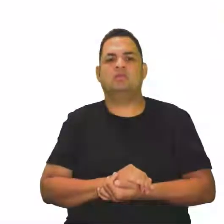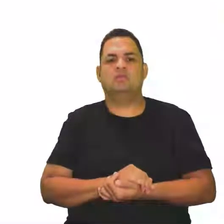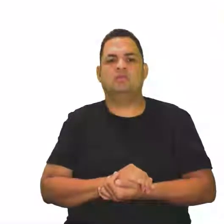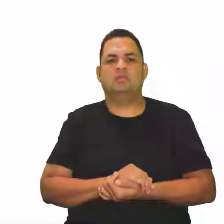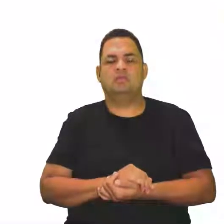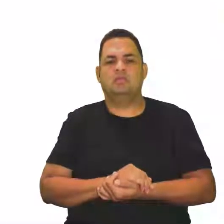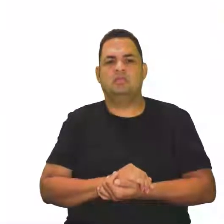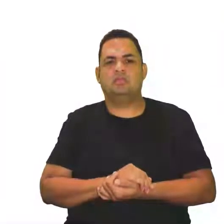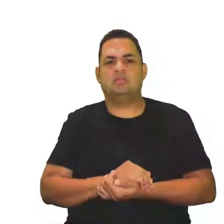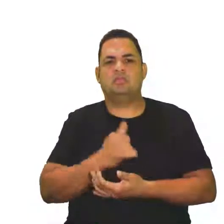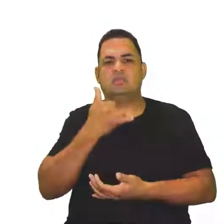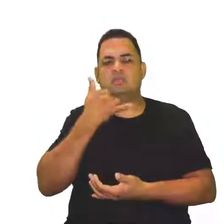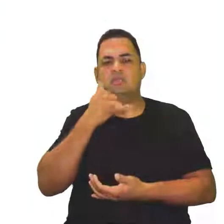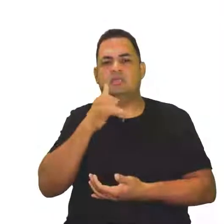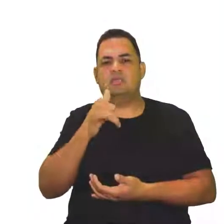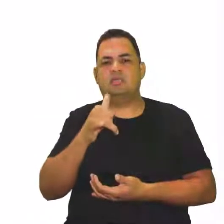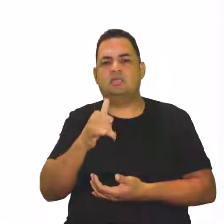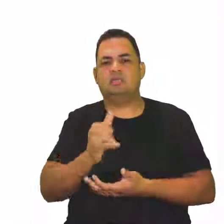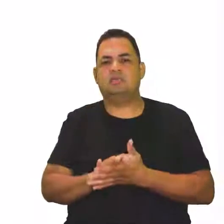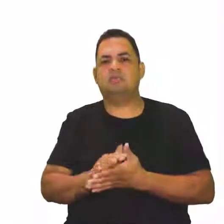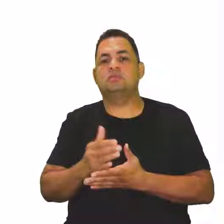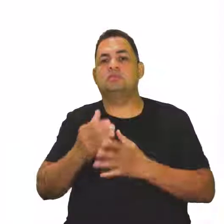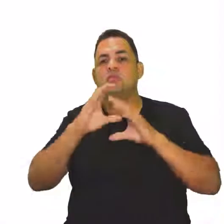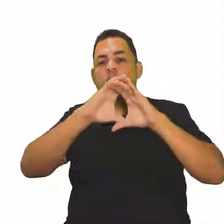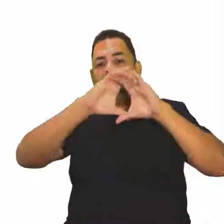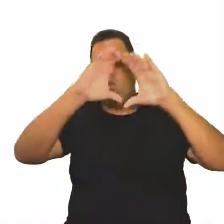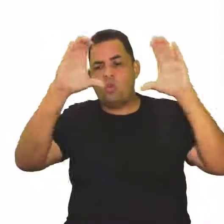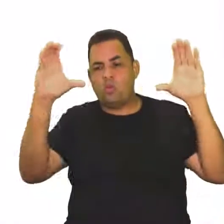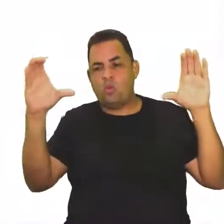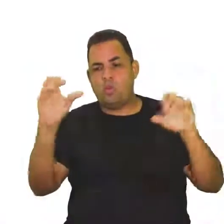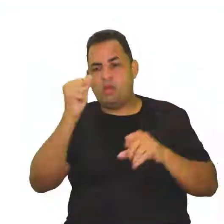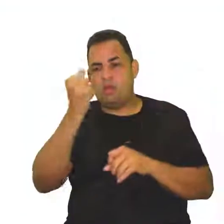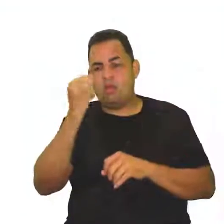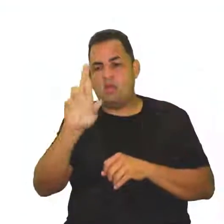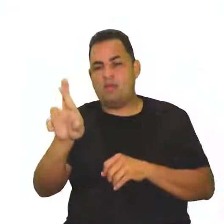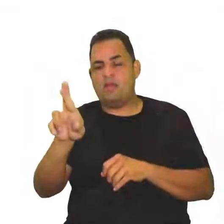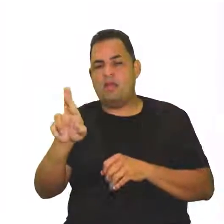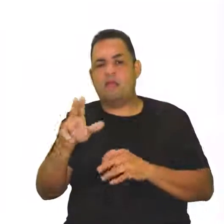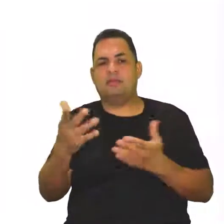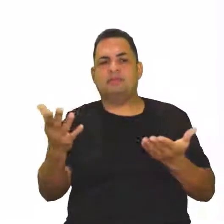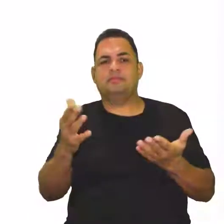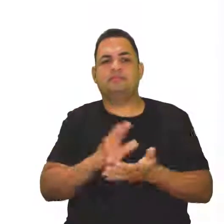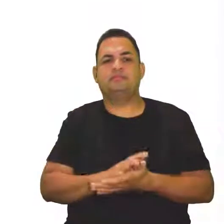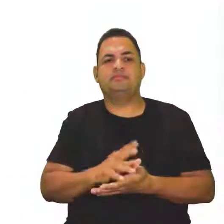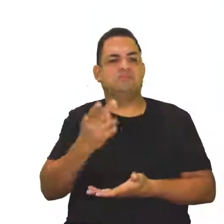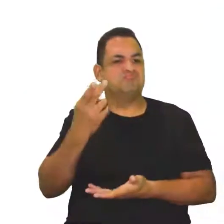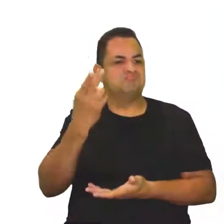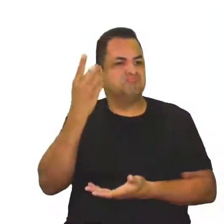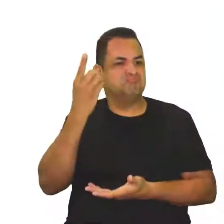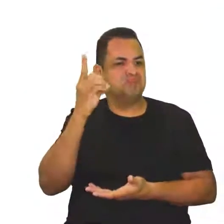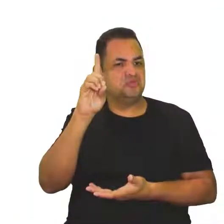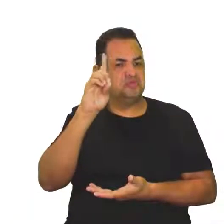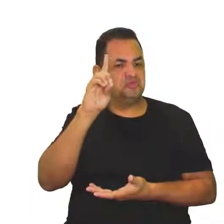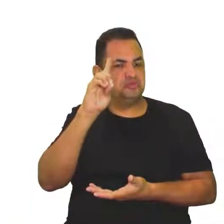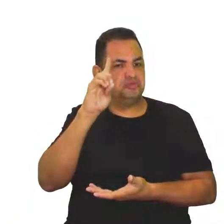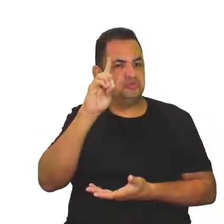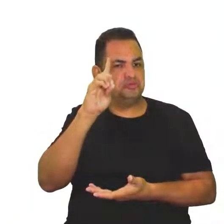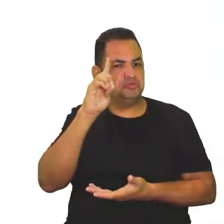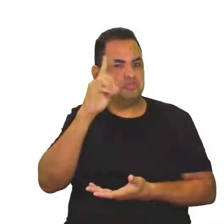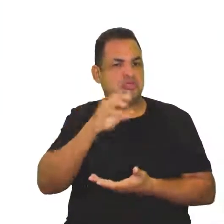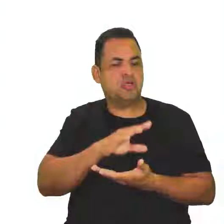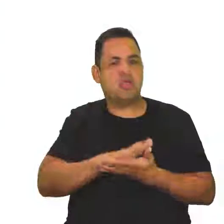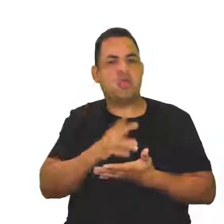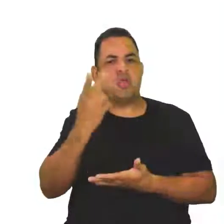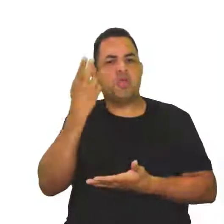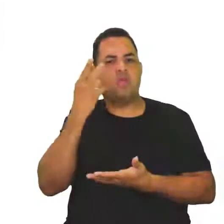e eletricidade na atmosfera. Como é que você pensa nisso? Num dia comum de atmosfera calma, a